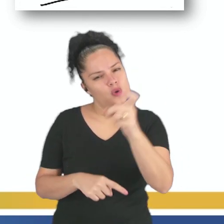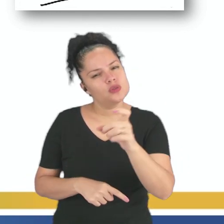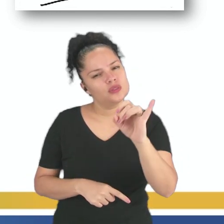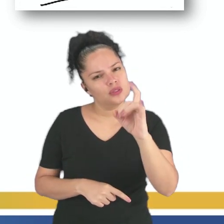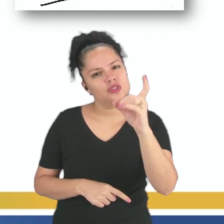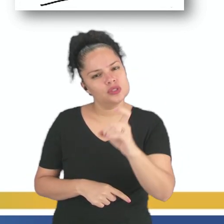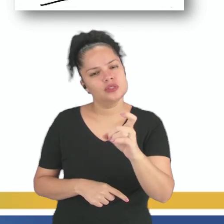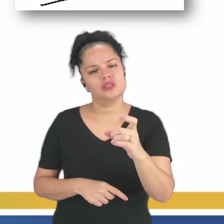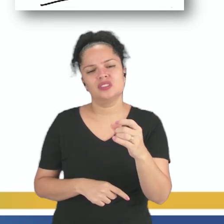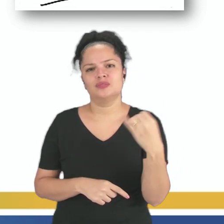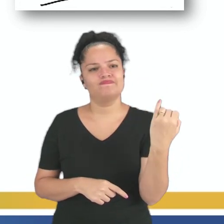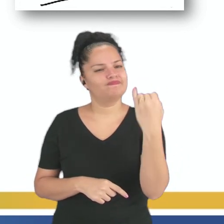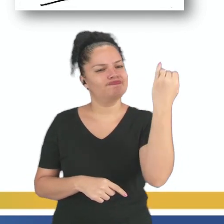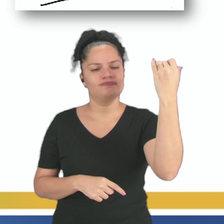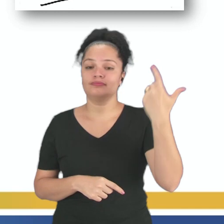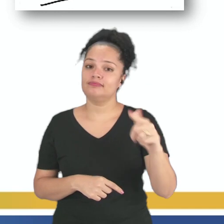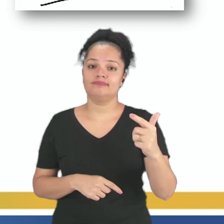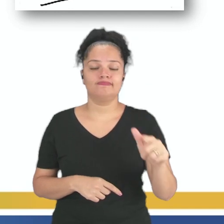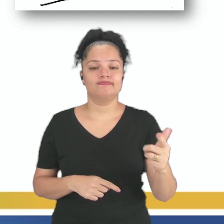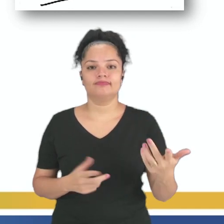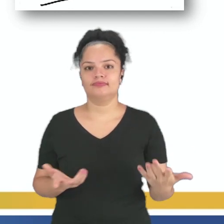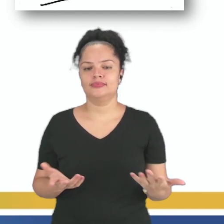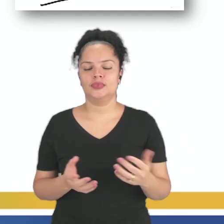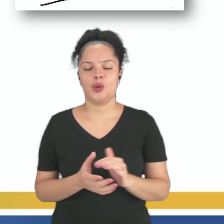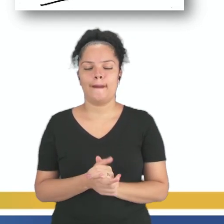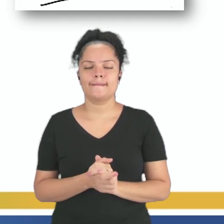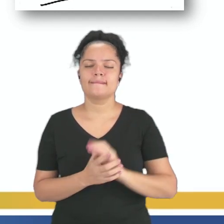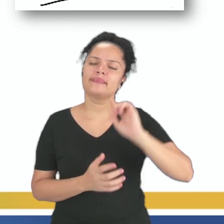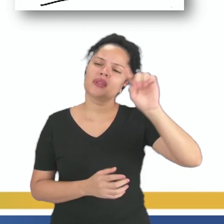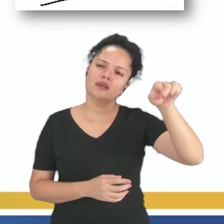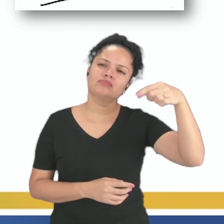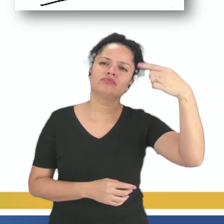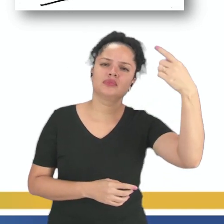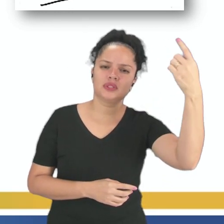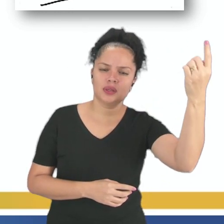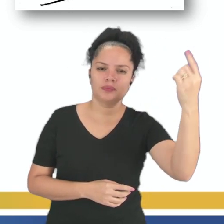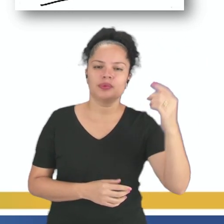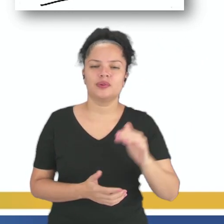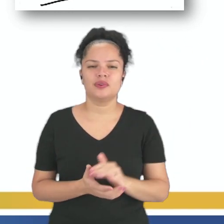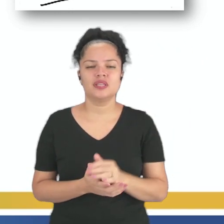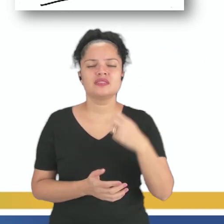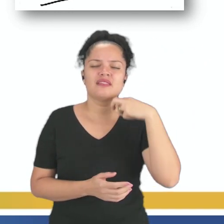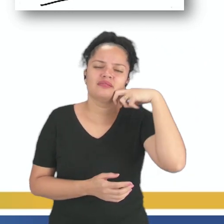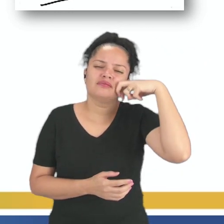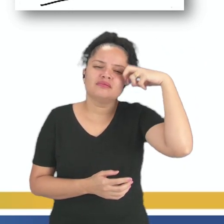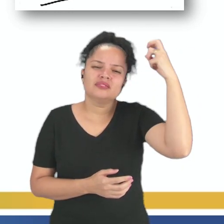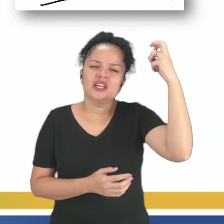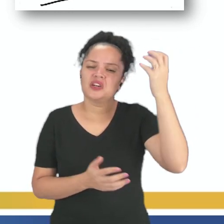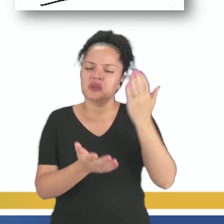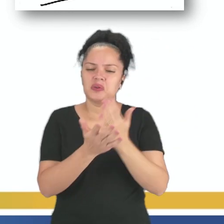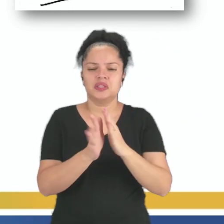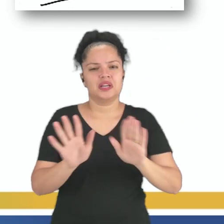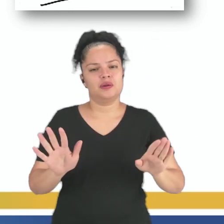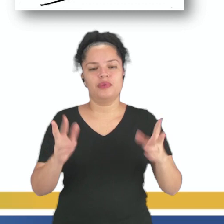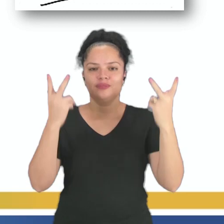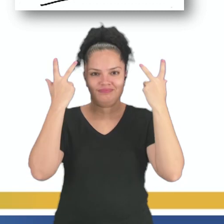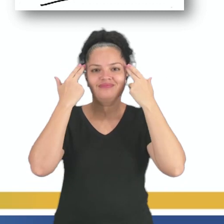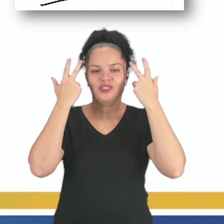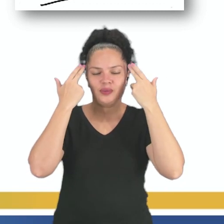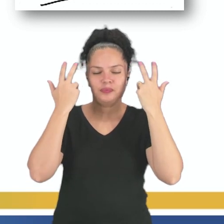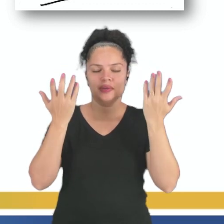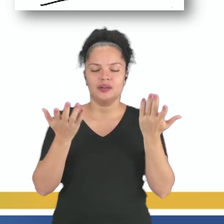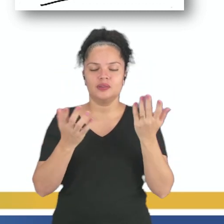teve importância nenhuma. Alguns dias depois, o vexame tinha passado. Tudo ficou